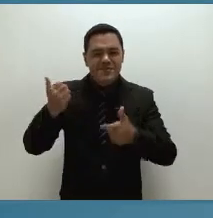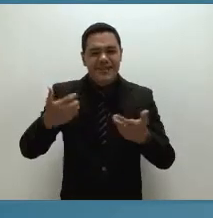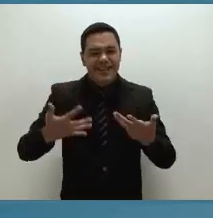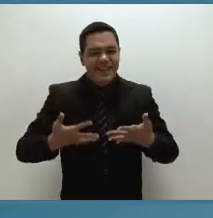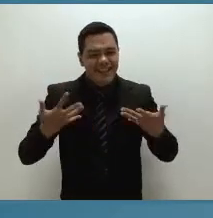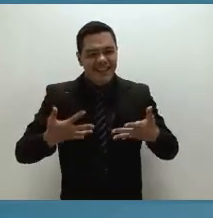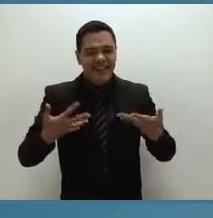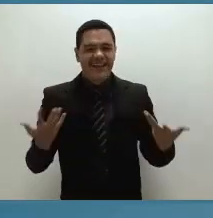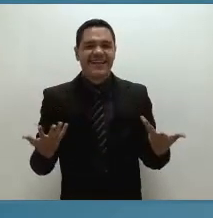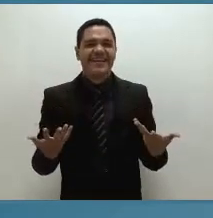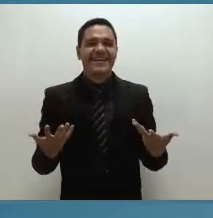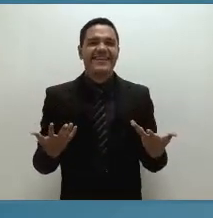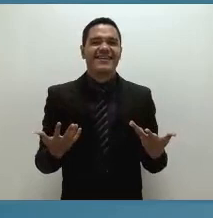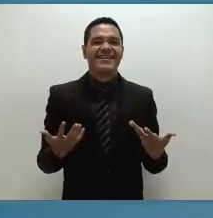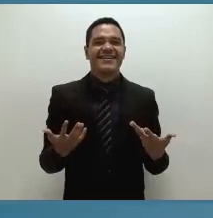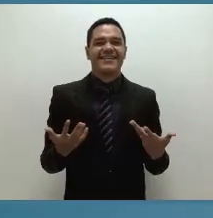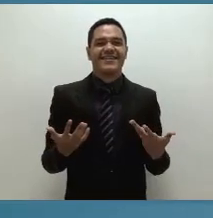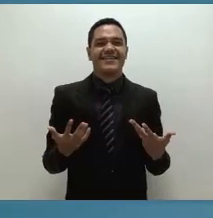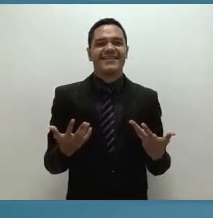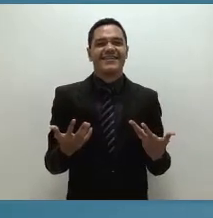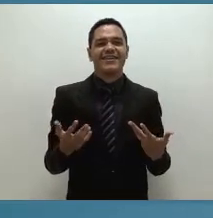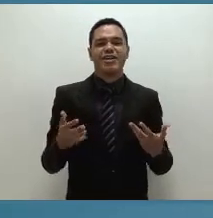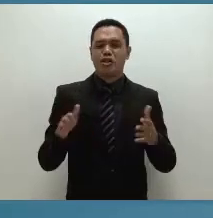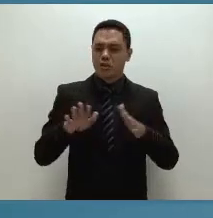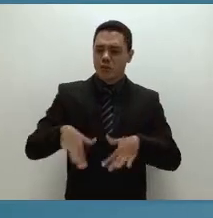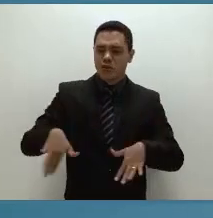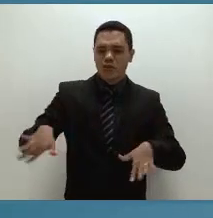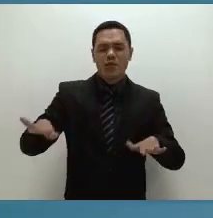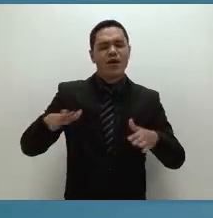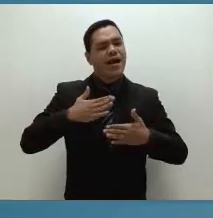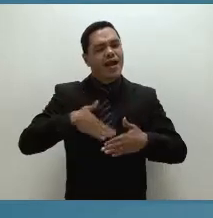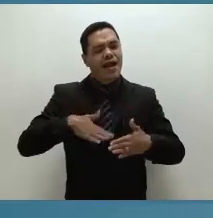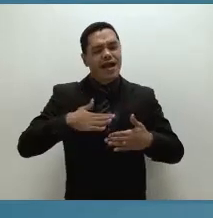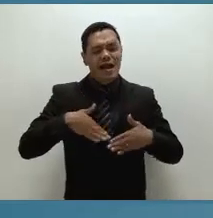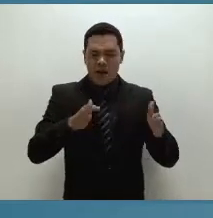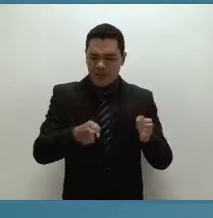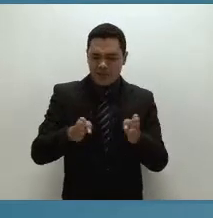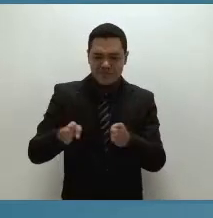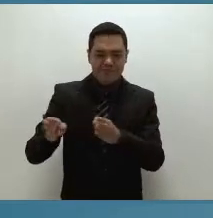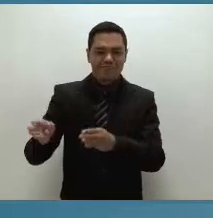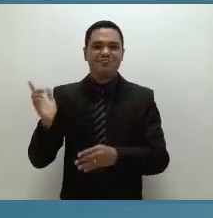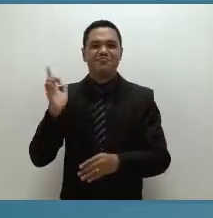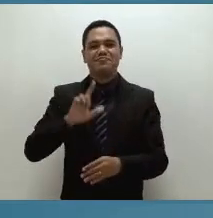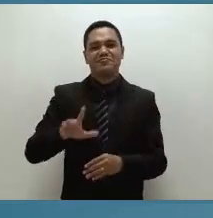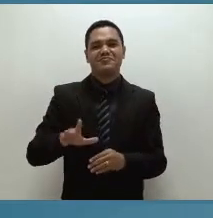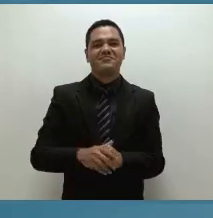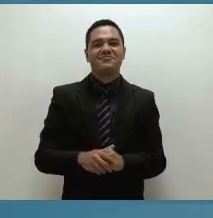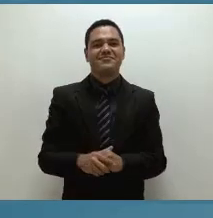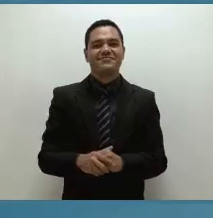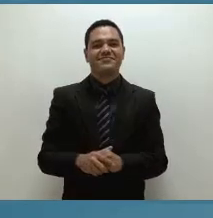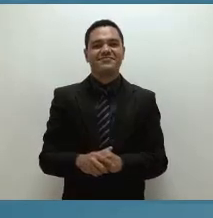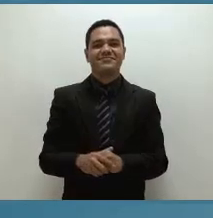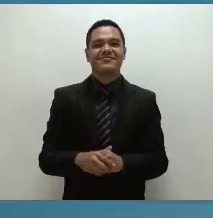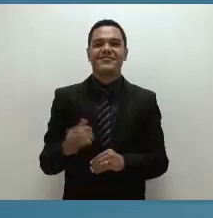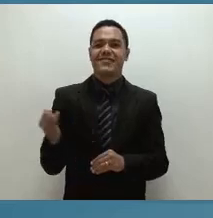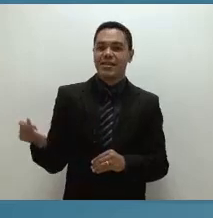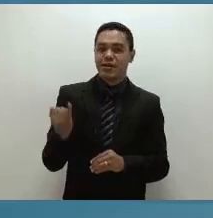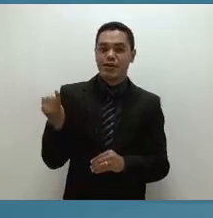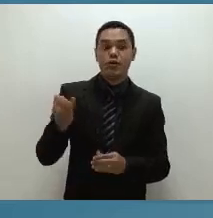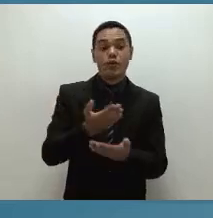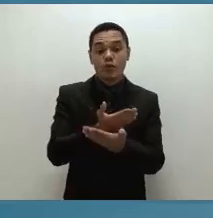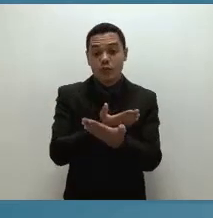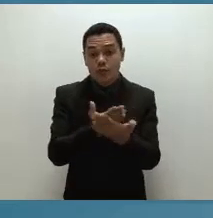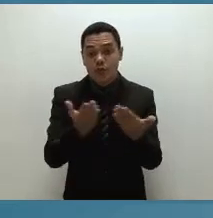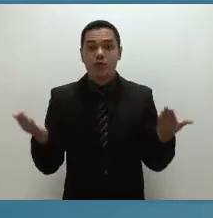alegria por tudo ter transcorrido com tranquilidade. É importante aqui que todos